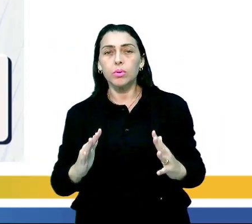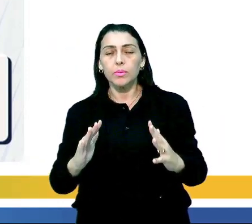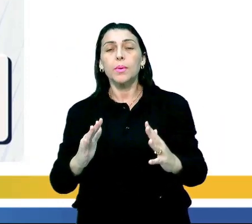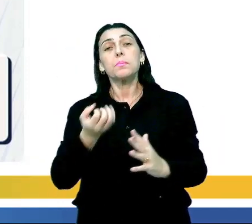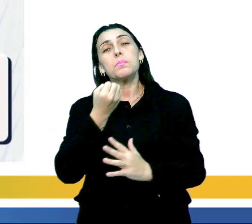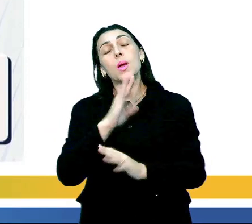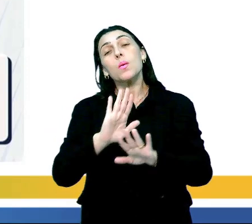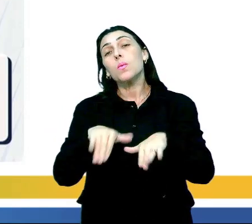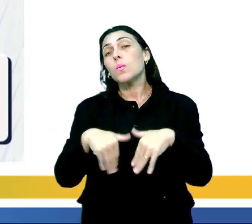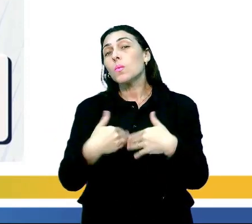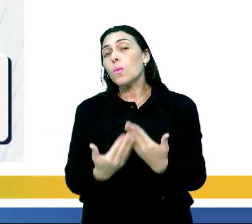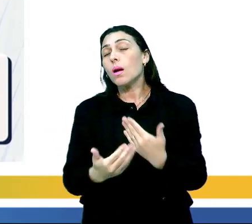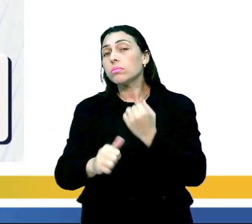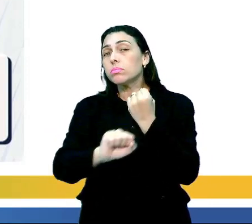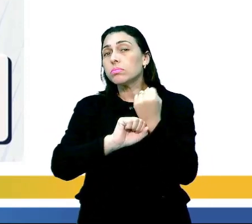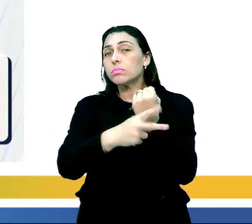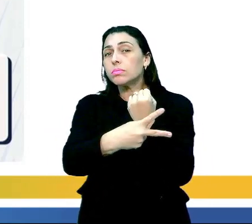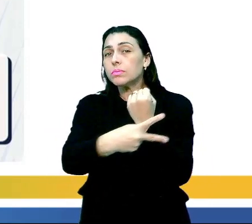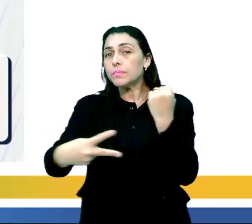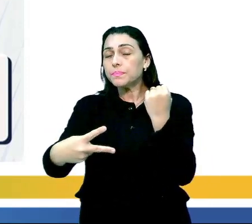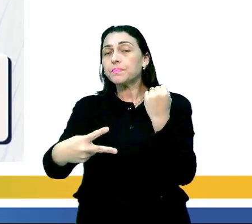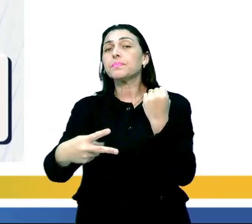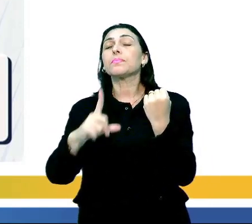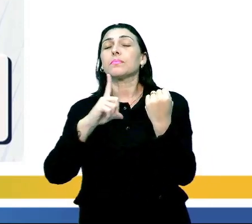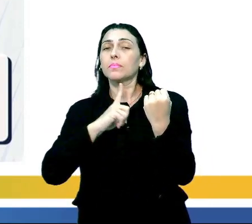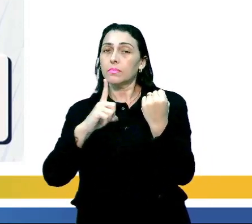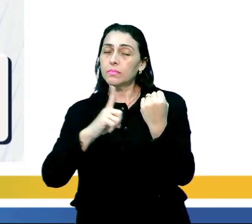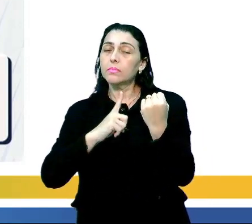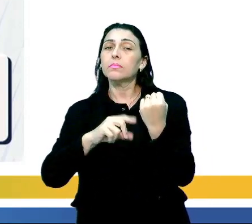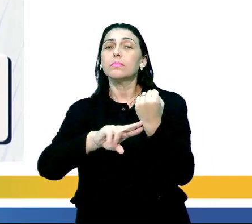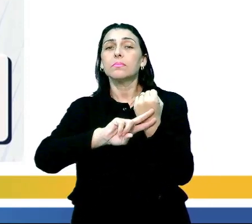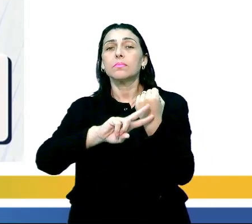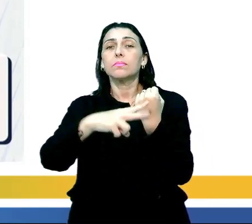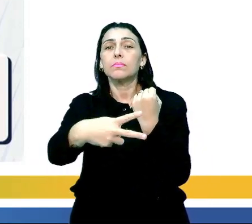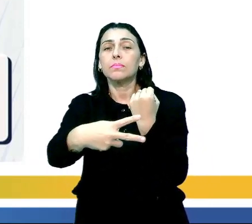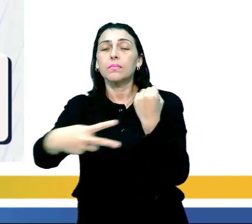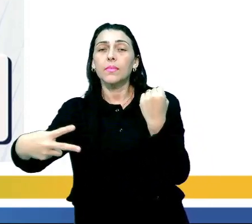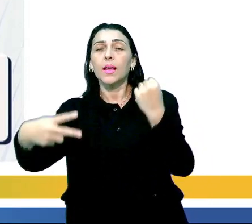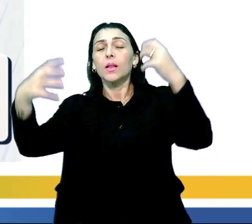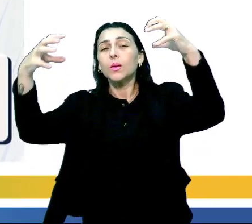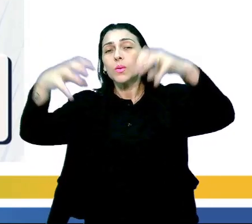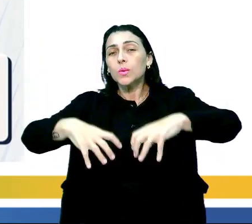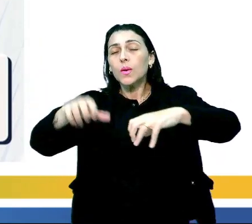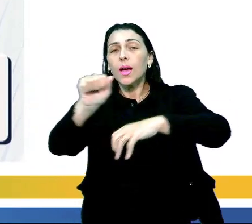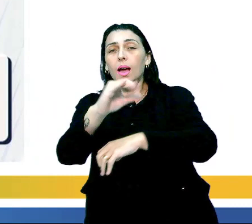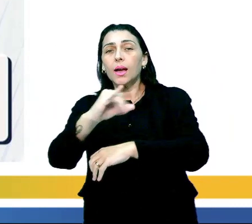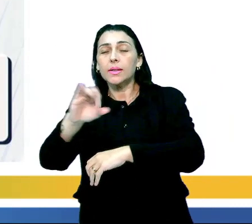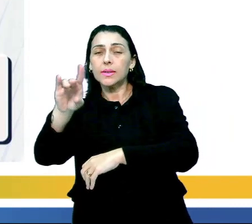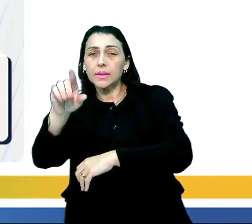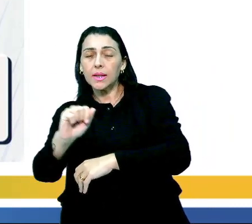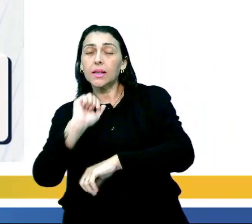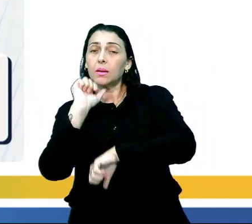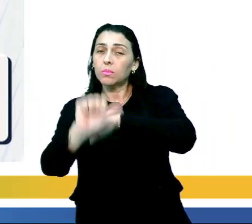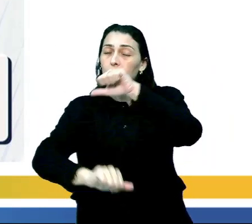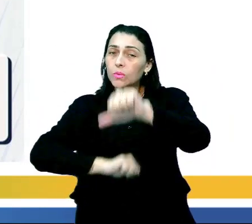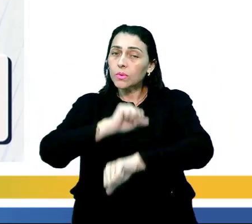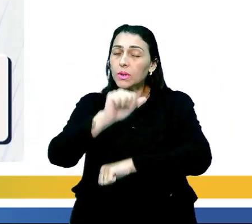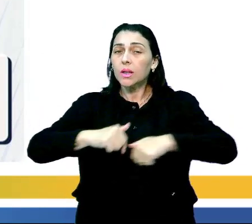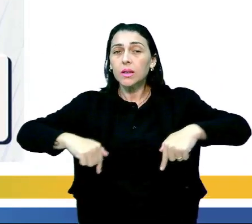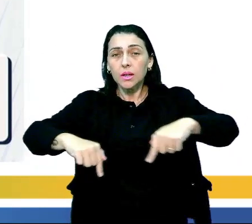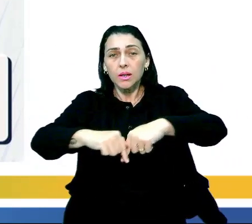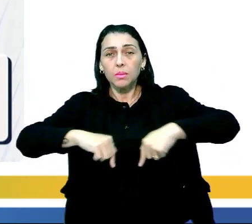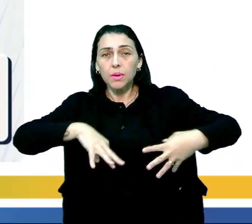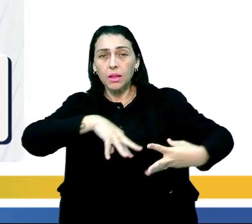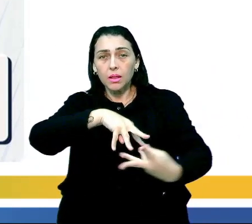Bem, quais vão ser as consequências? A gente vai ter como consequência da chuva ácida as alterações químicas